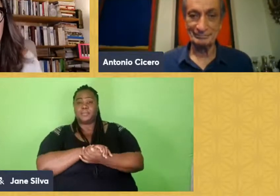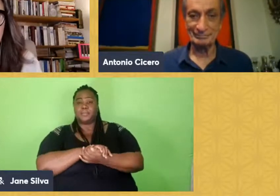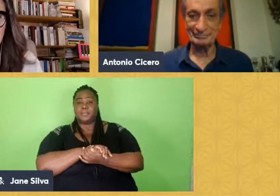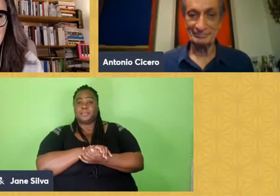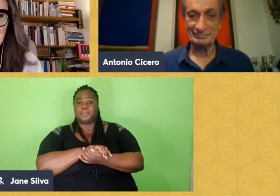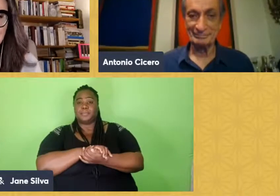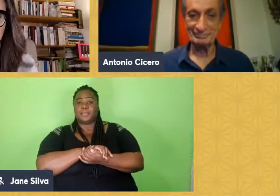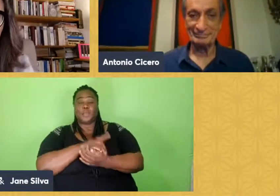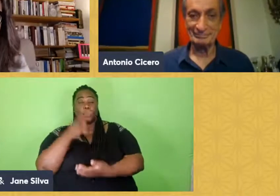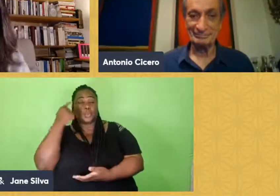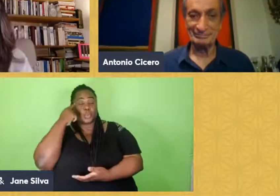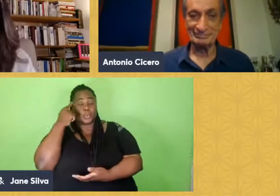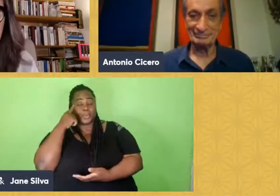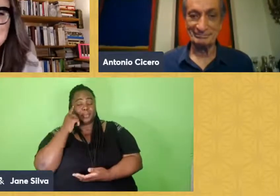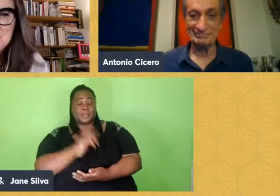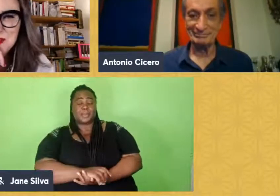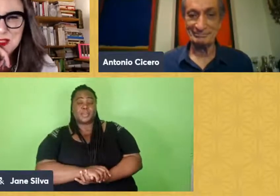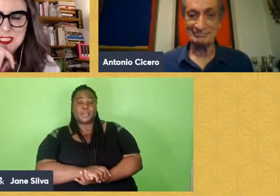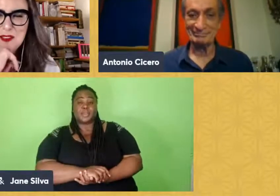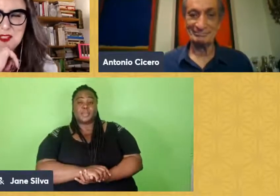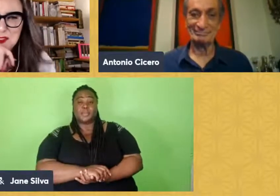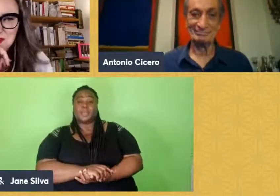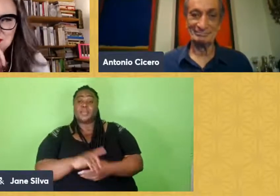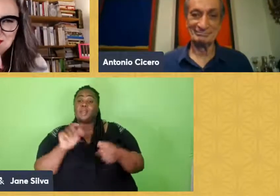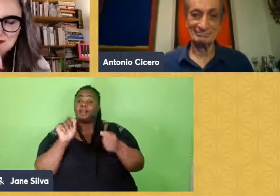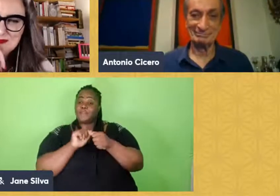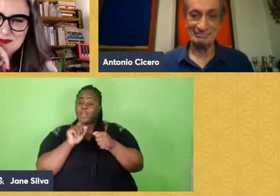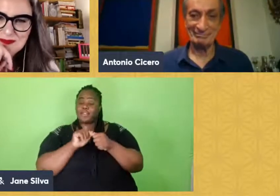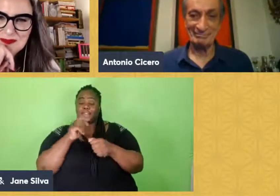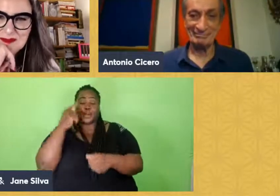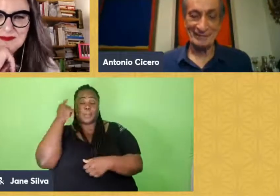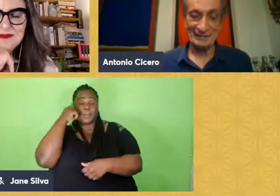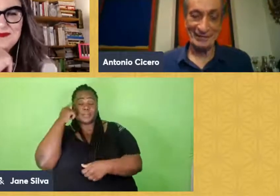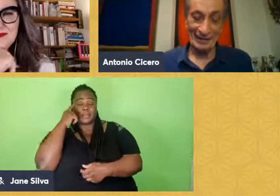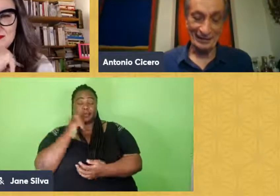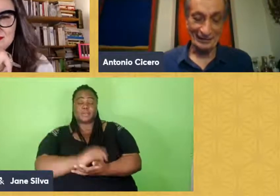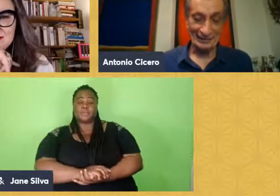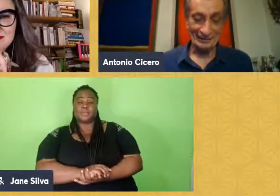No pensamento, na formação do pensamento.